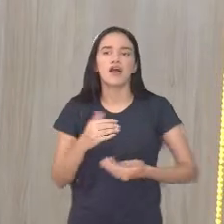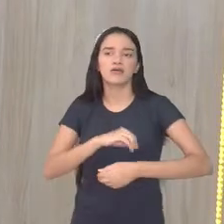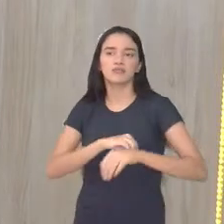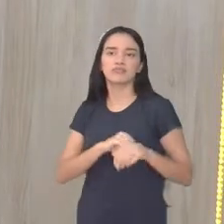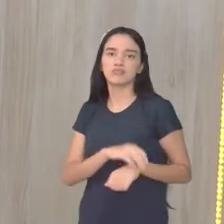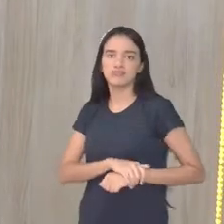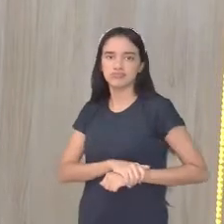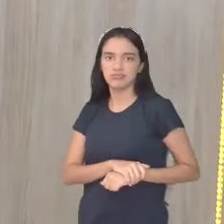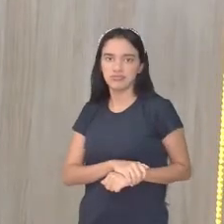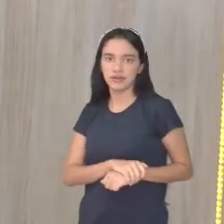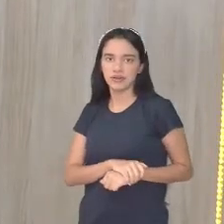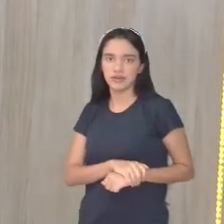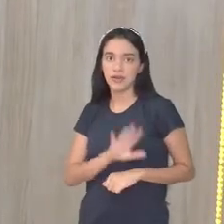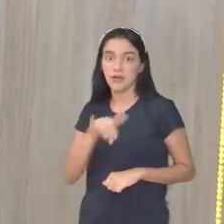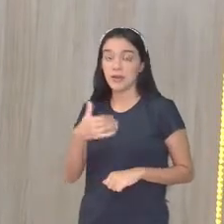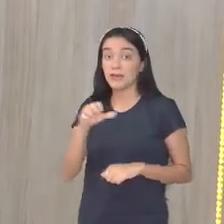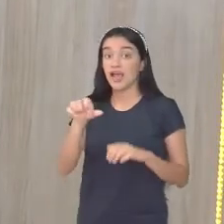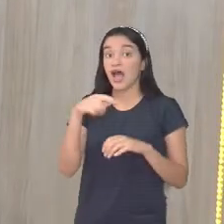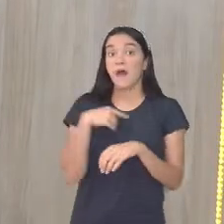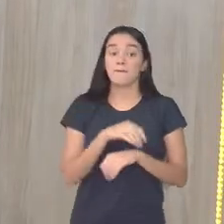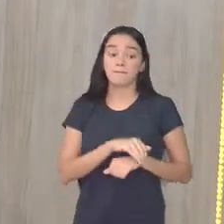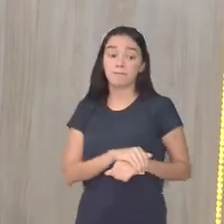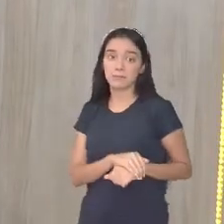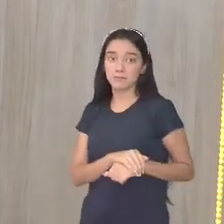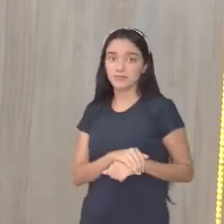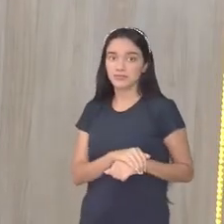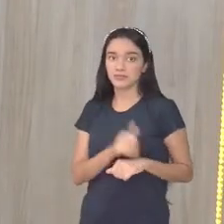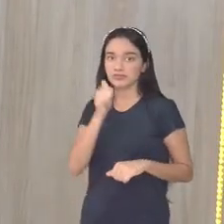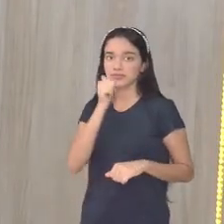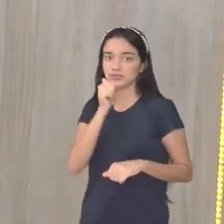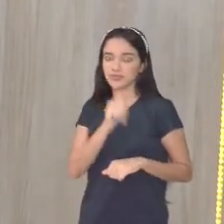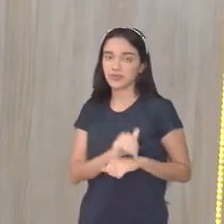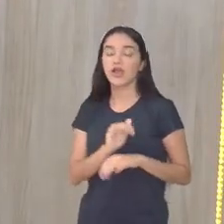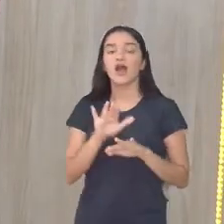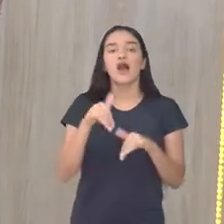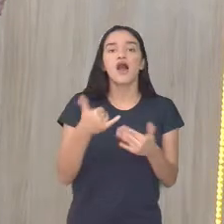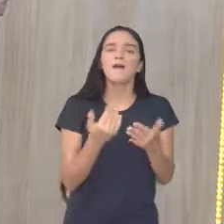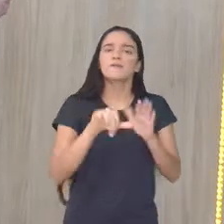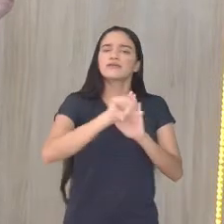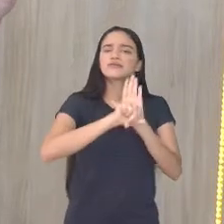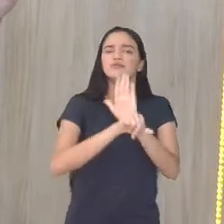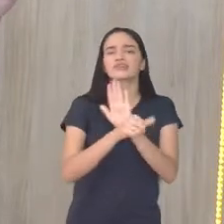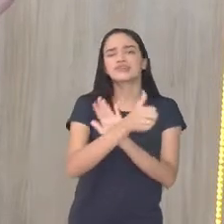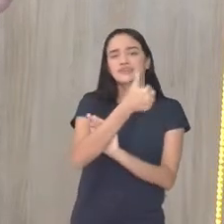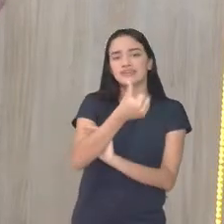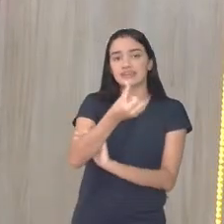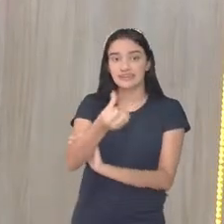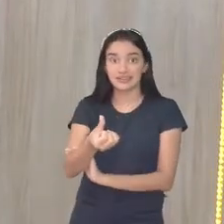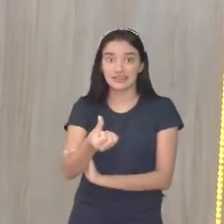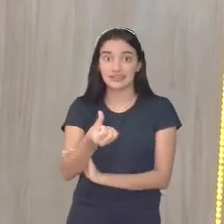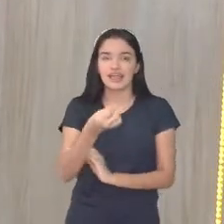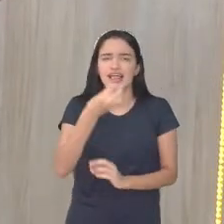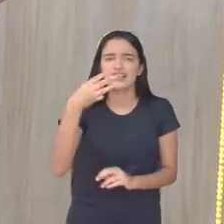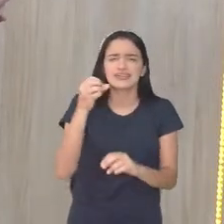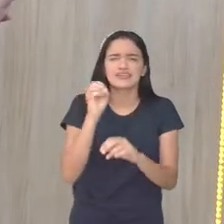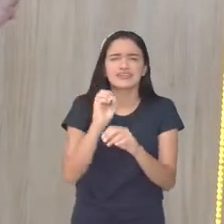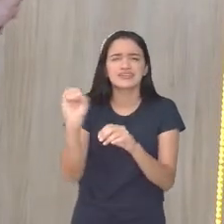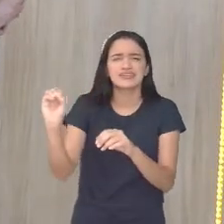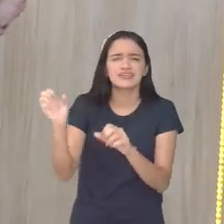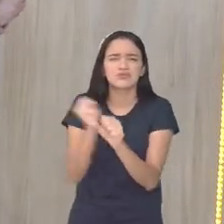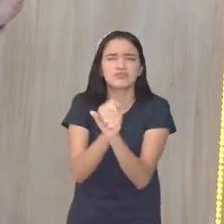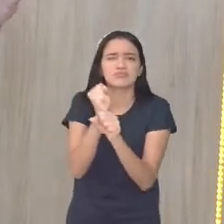Porque tecnologia não é só celular, televisão, né? Tecnologia é toda a ação e todo o conhecimento humano que você vai